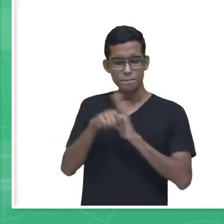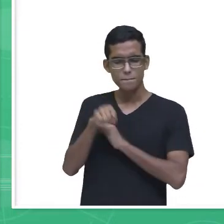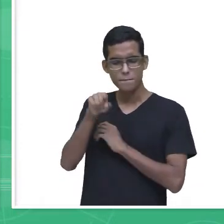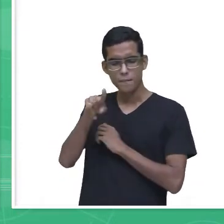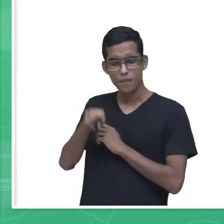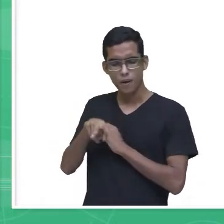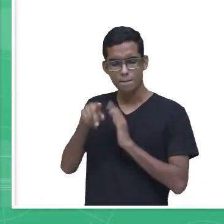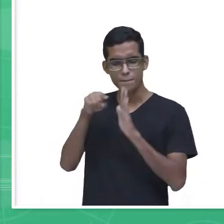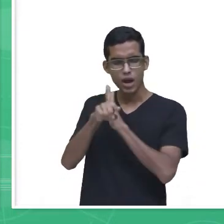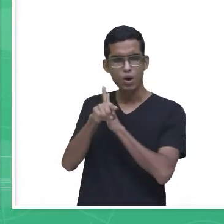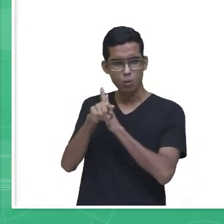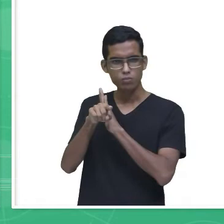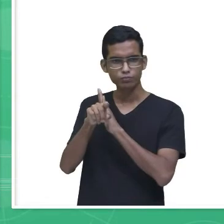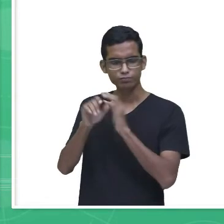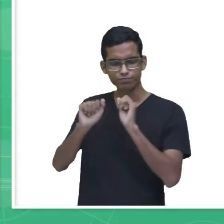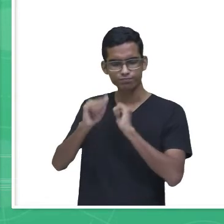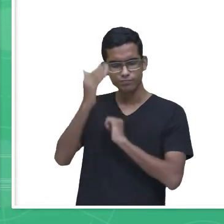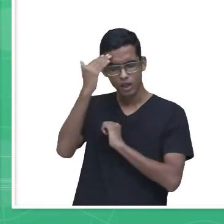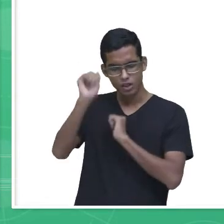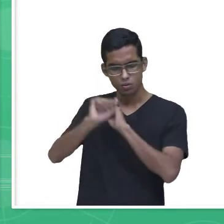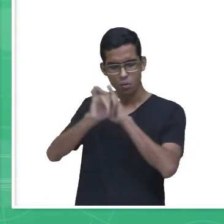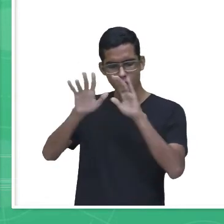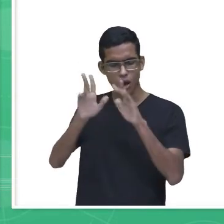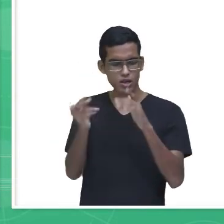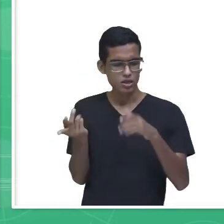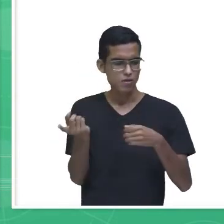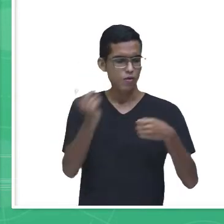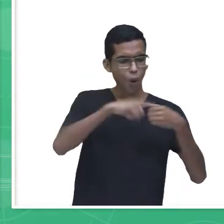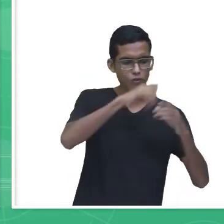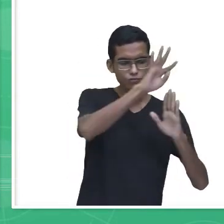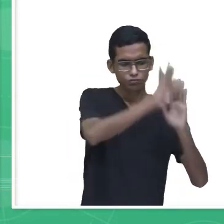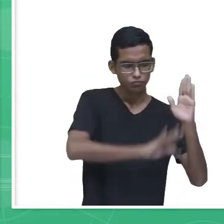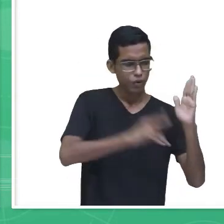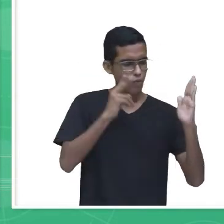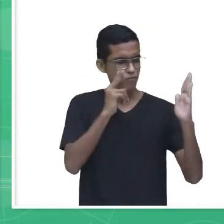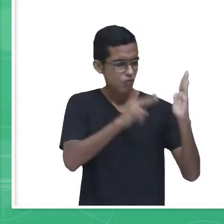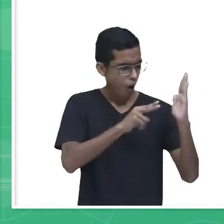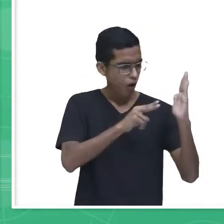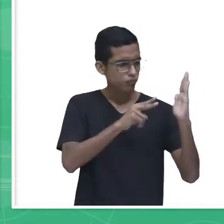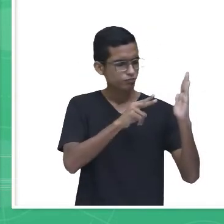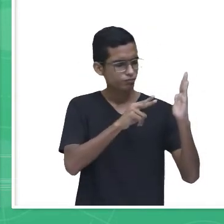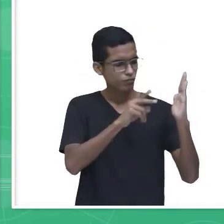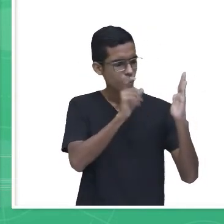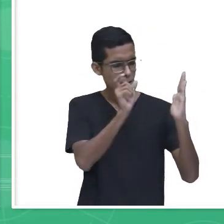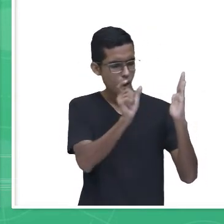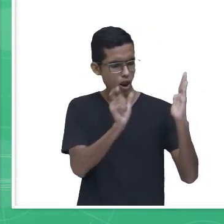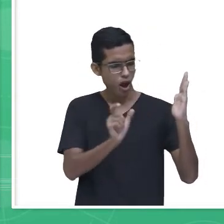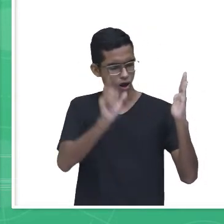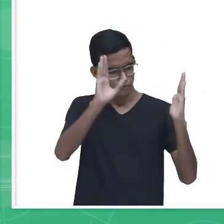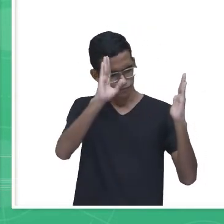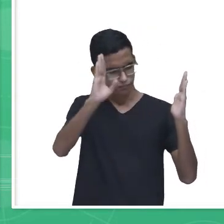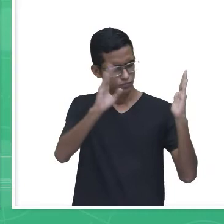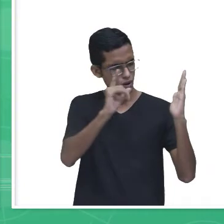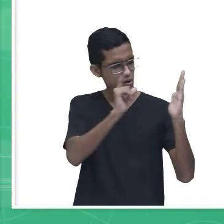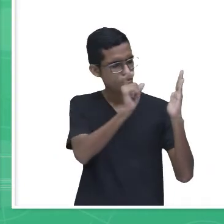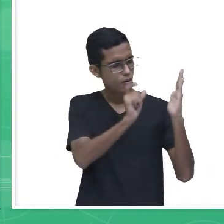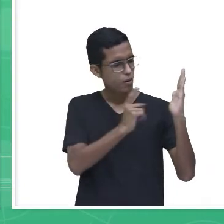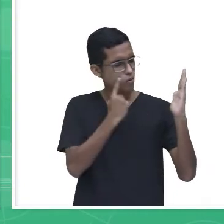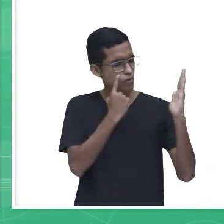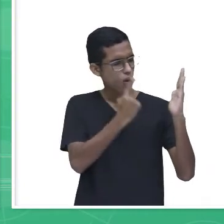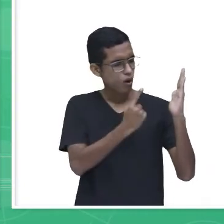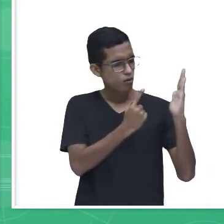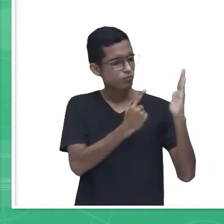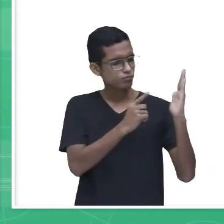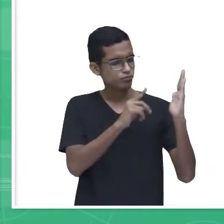pergunta, compreendendo a pergunta. Aí vocês voltam no texto e vocês vão encontrar aí, com aquelas palavras-chave que vocês retiraram da pergunta,